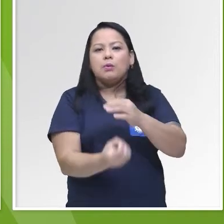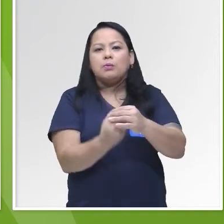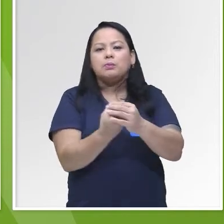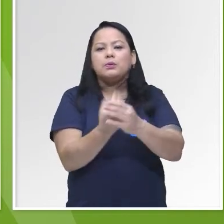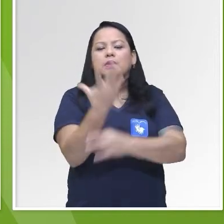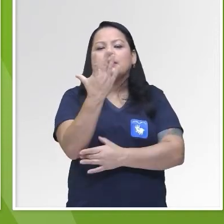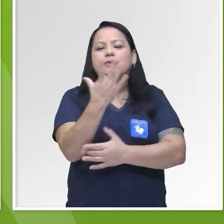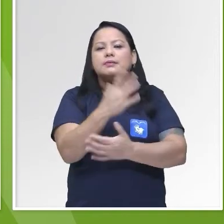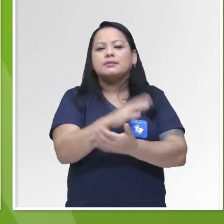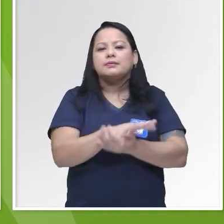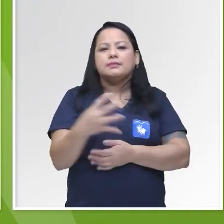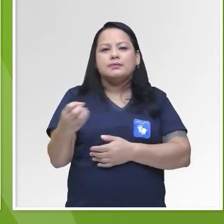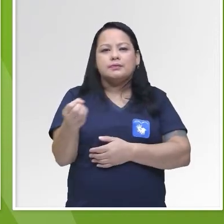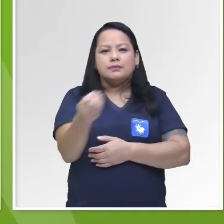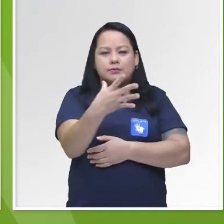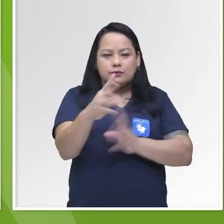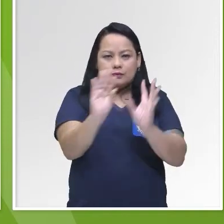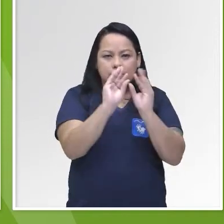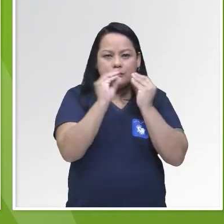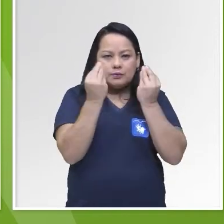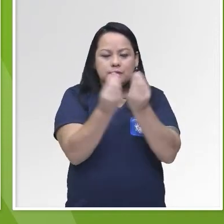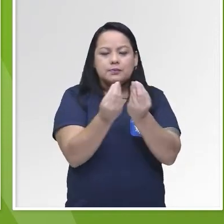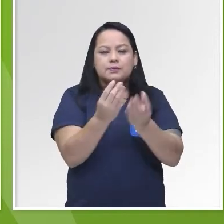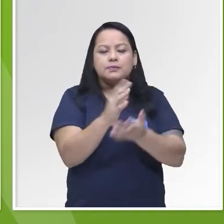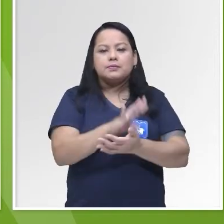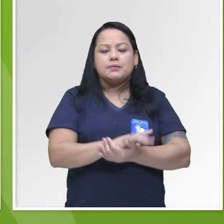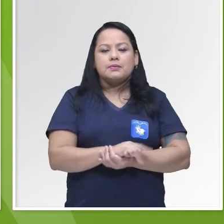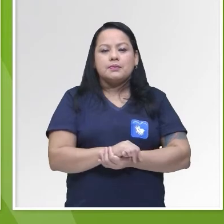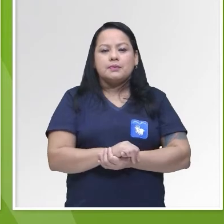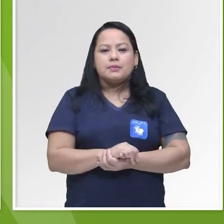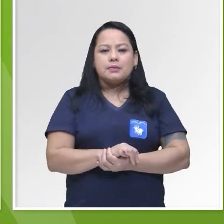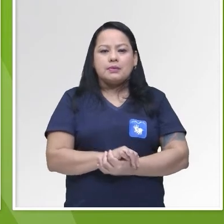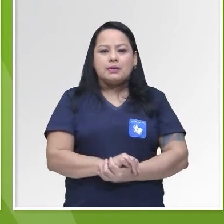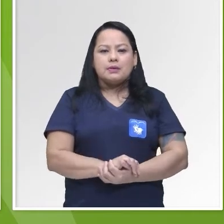formar novas substâncias. Elas vão formar